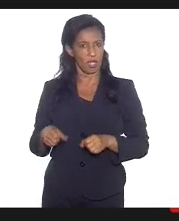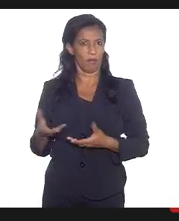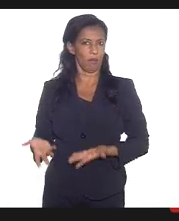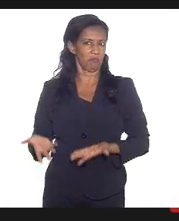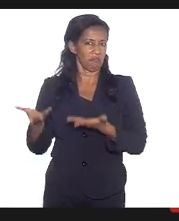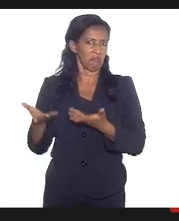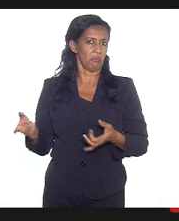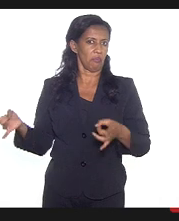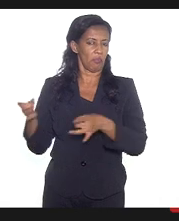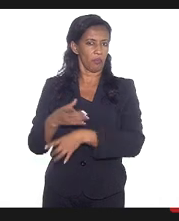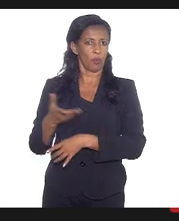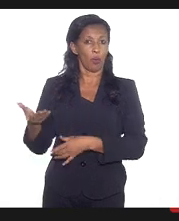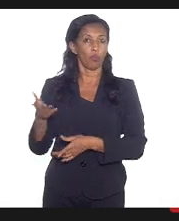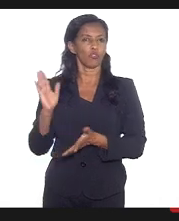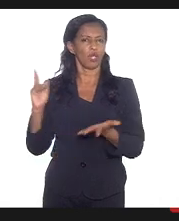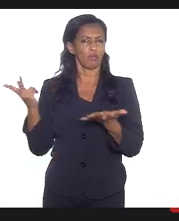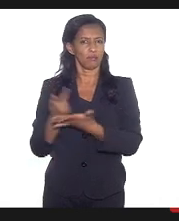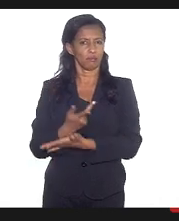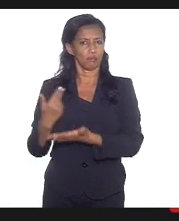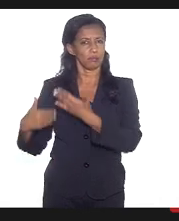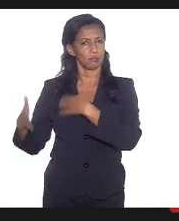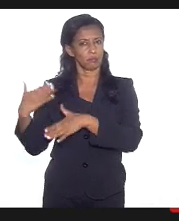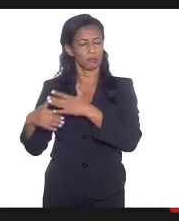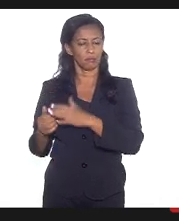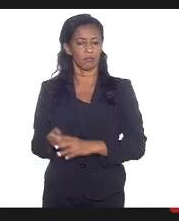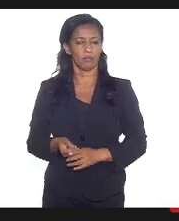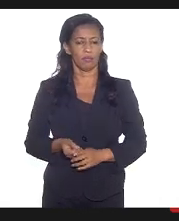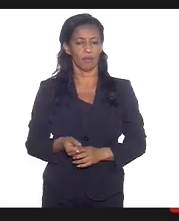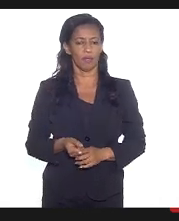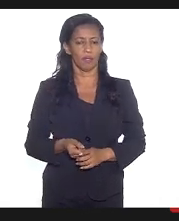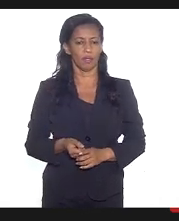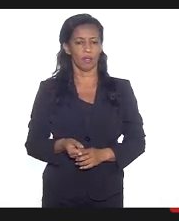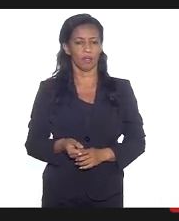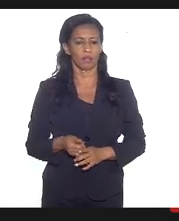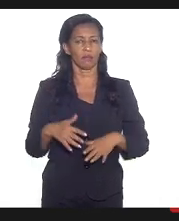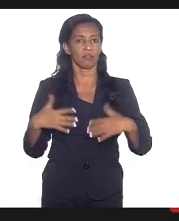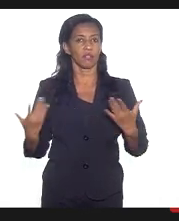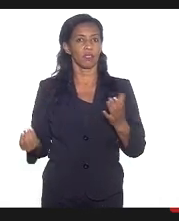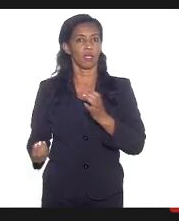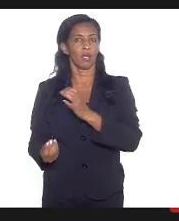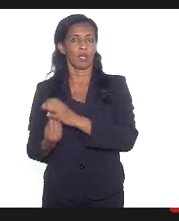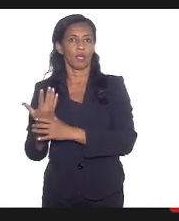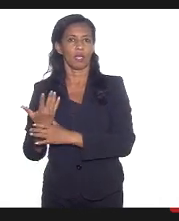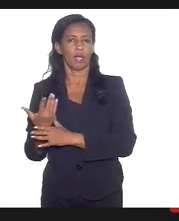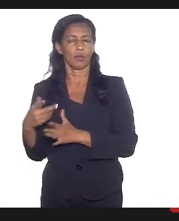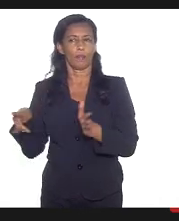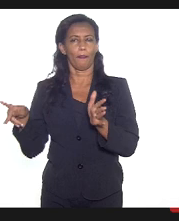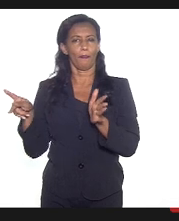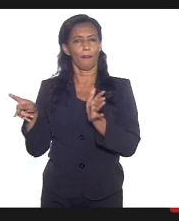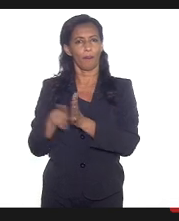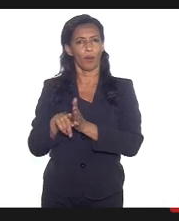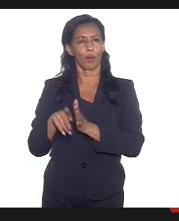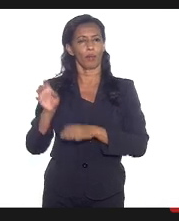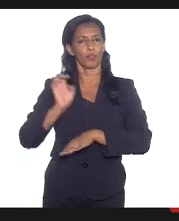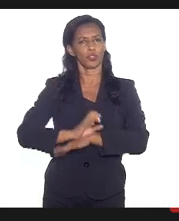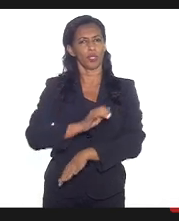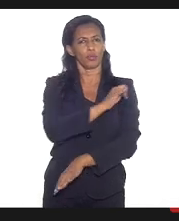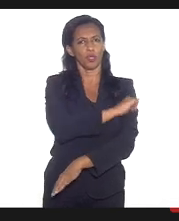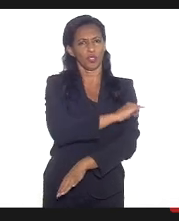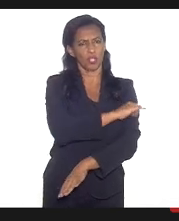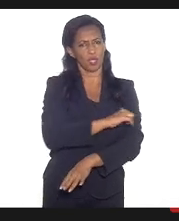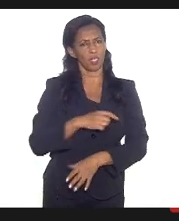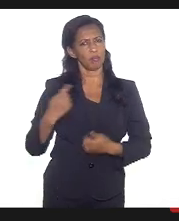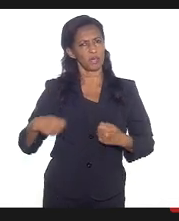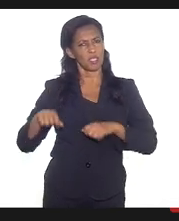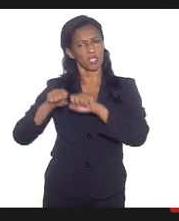já vinha sendo feito. Não seria o caso de estar criando, então, um sistema próprio para o Estado do Rio de Janeiro,